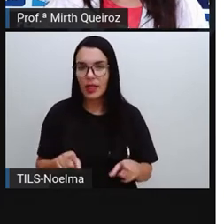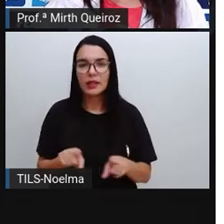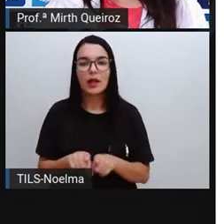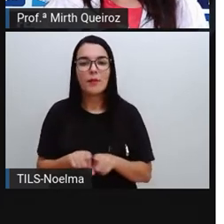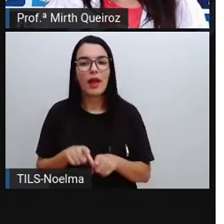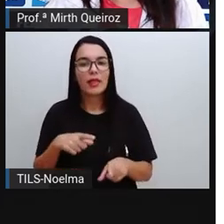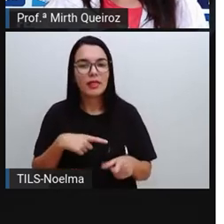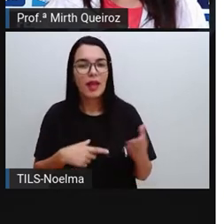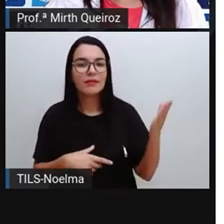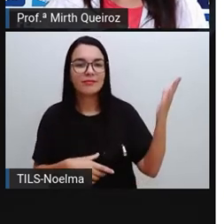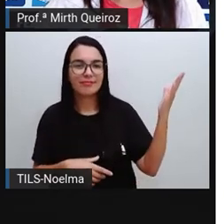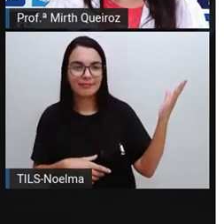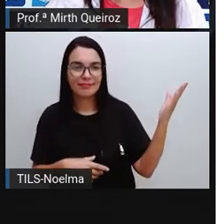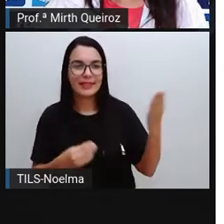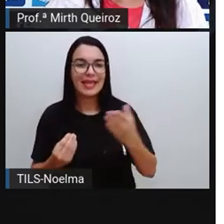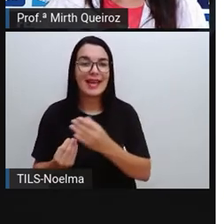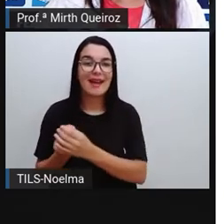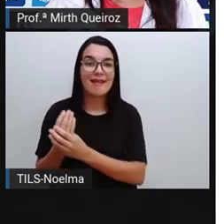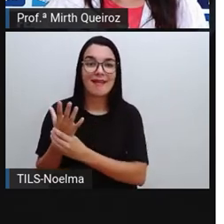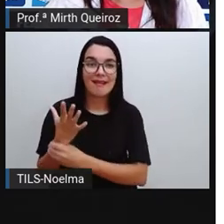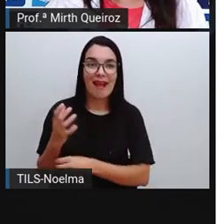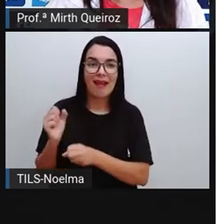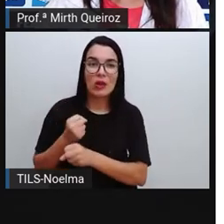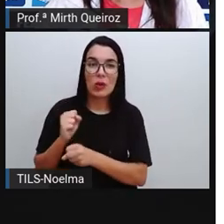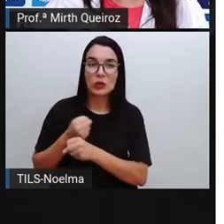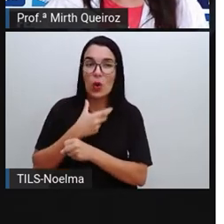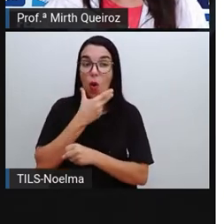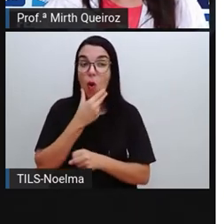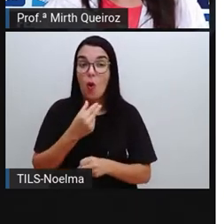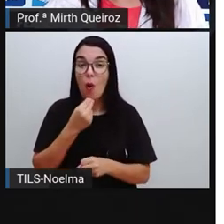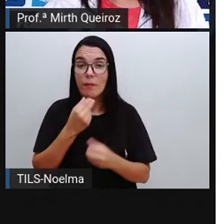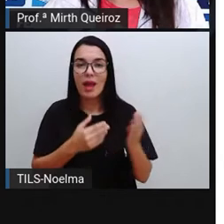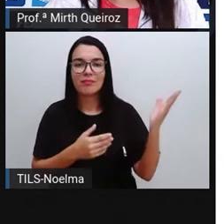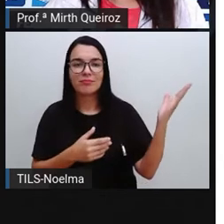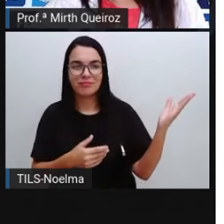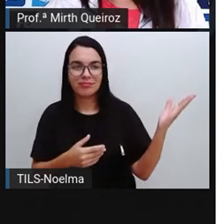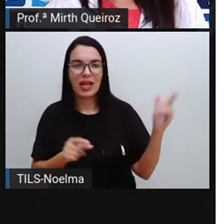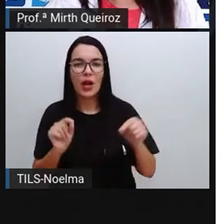limites artificiais, que são aqueles que são construídos pelo homem, como